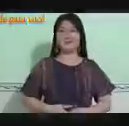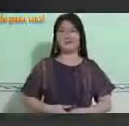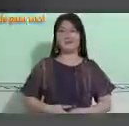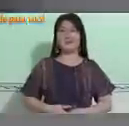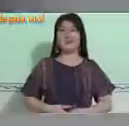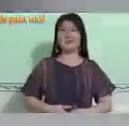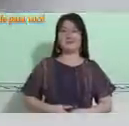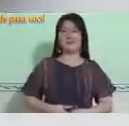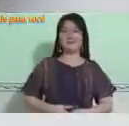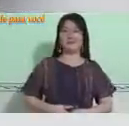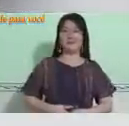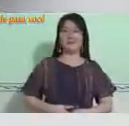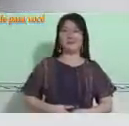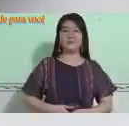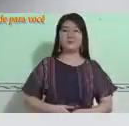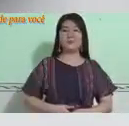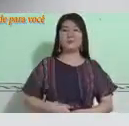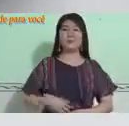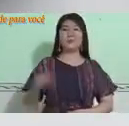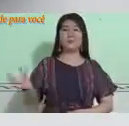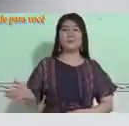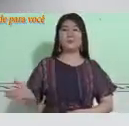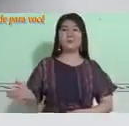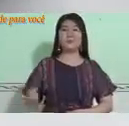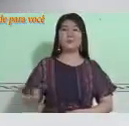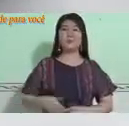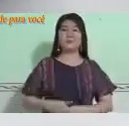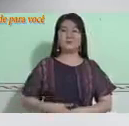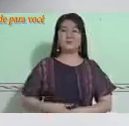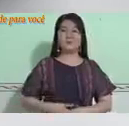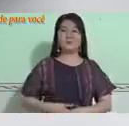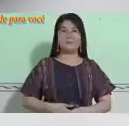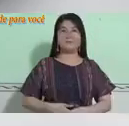instruções de a embalagem no momento correto, ou seja,